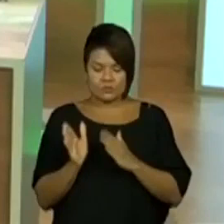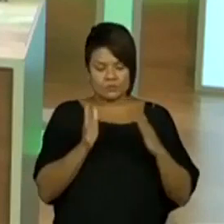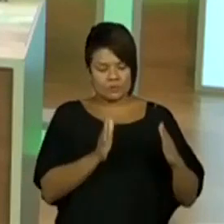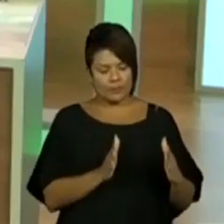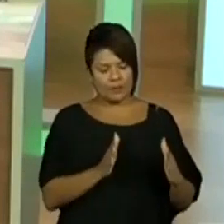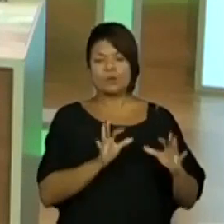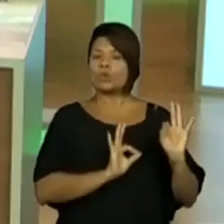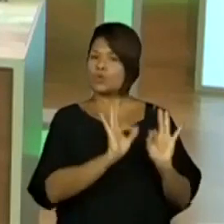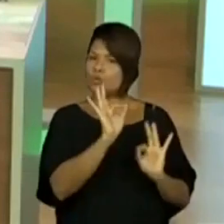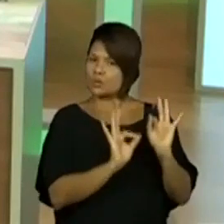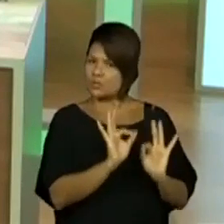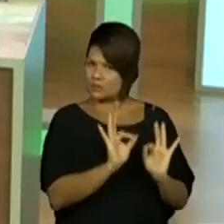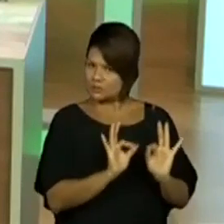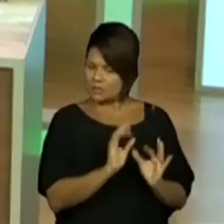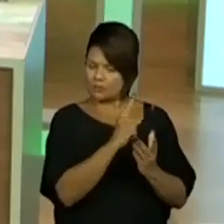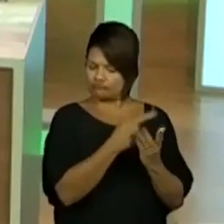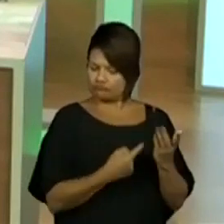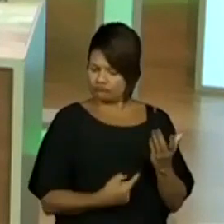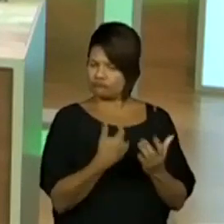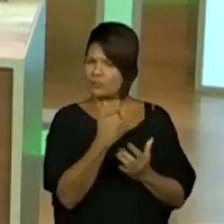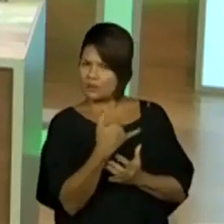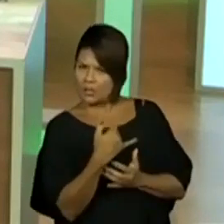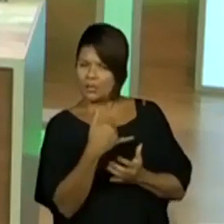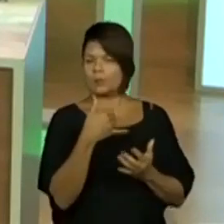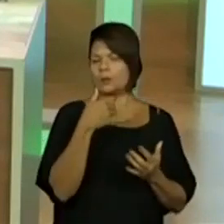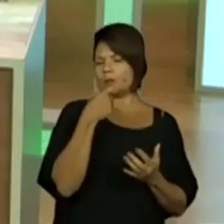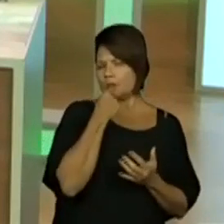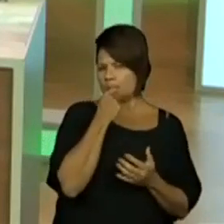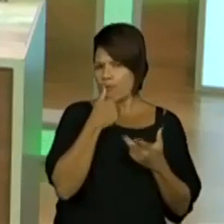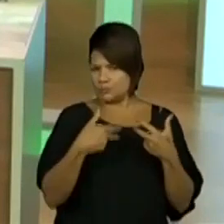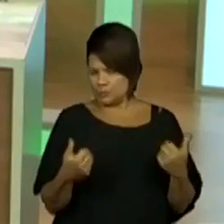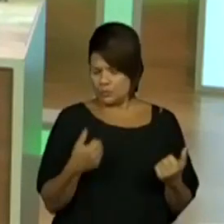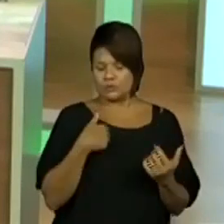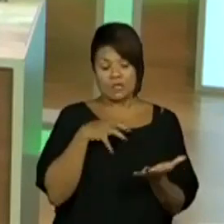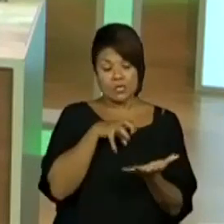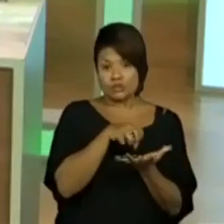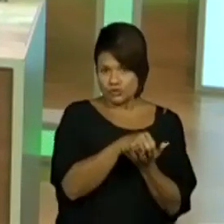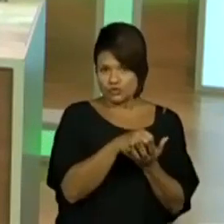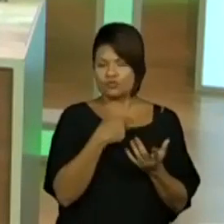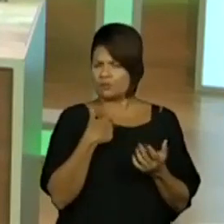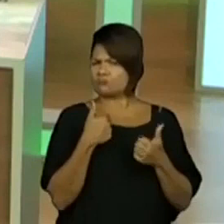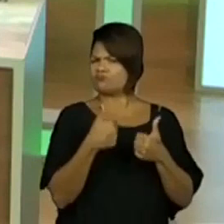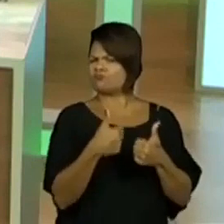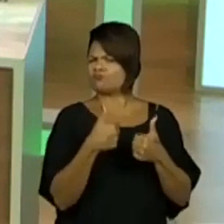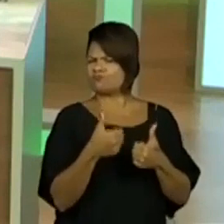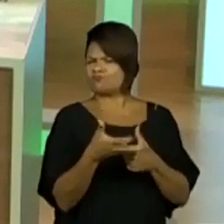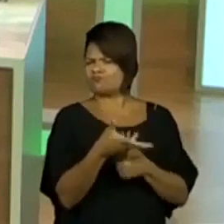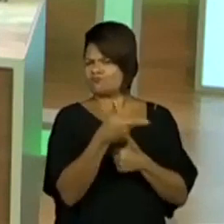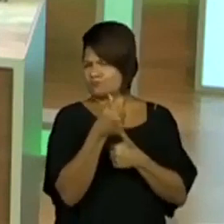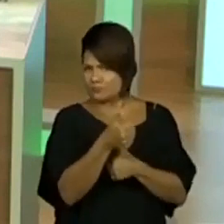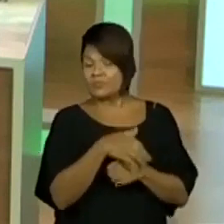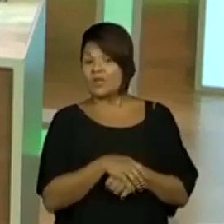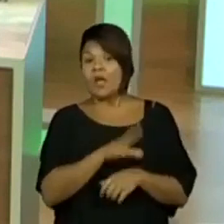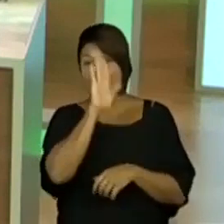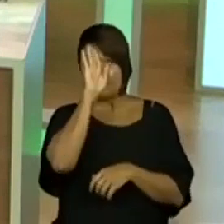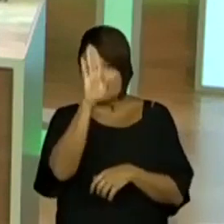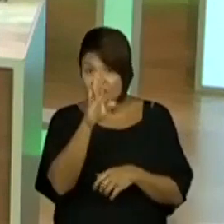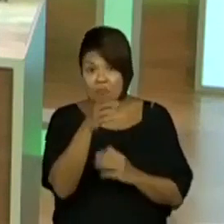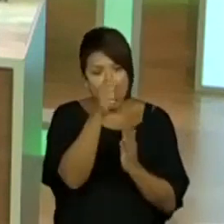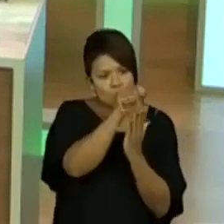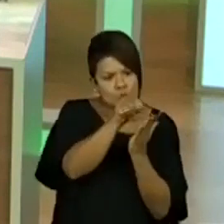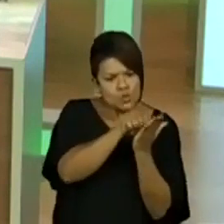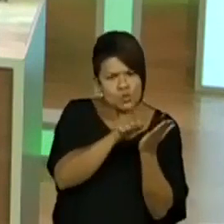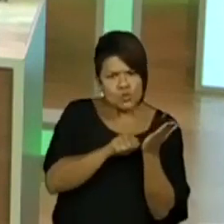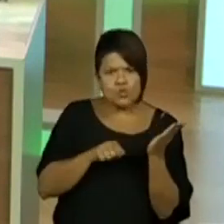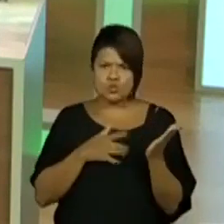organizado, caprichem nos registros, façam as anotações principais. Se não der tempo